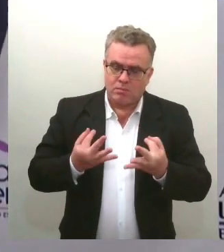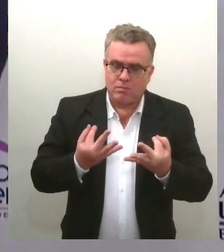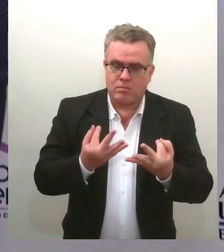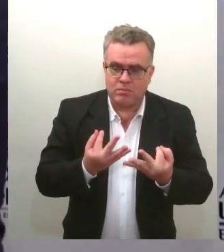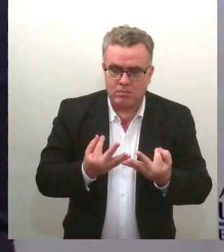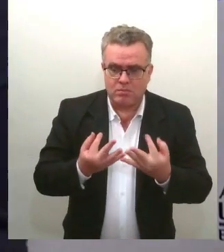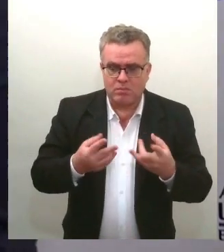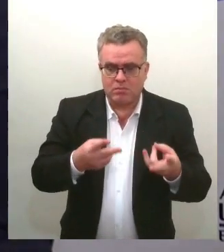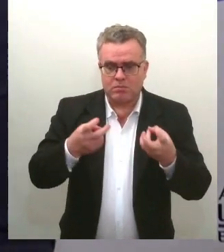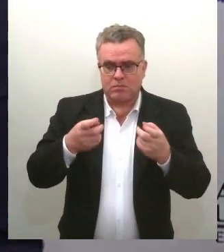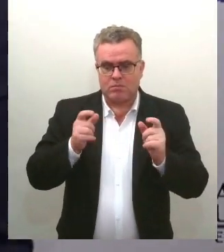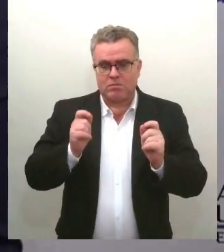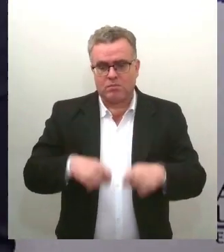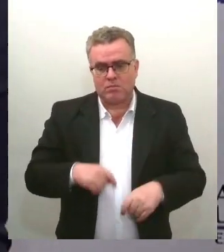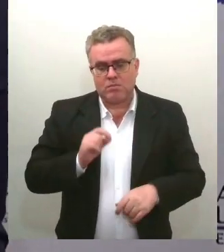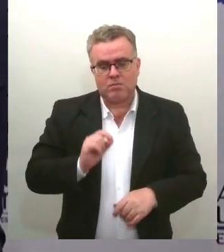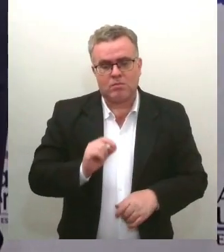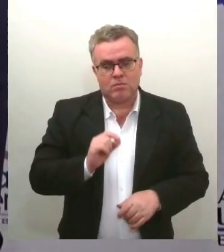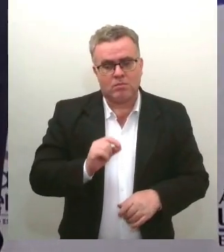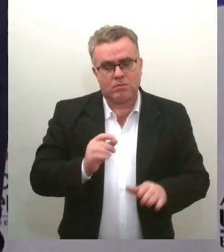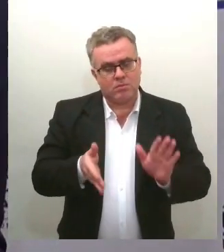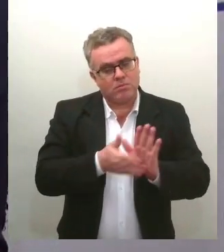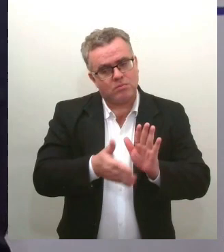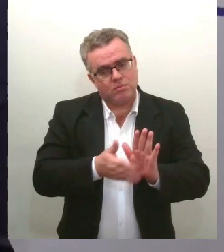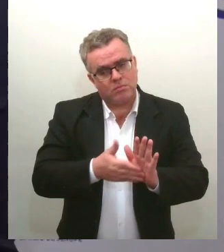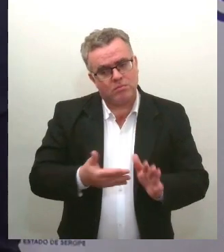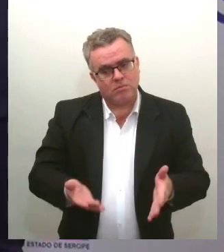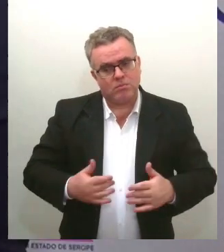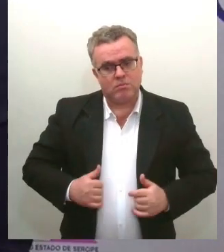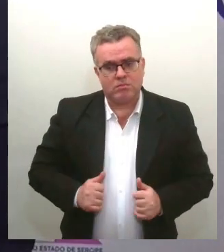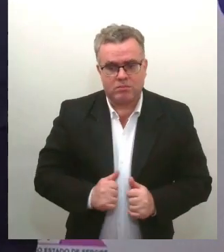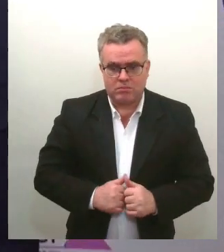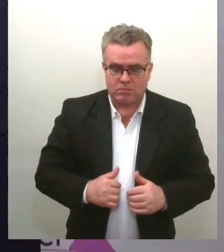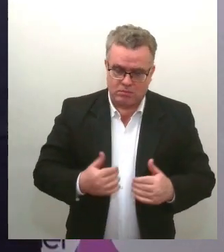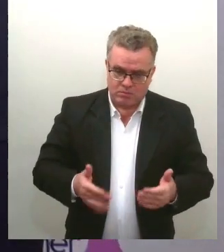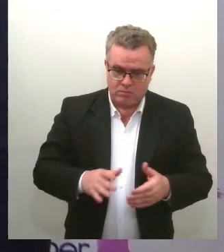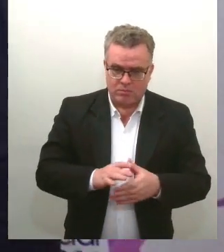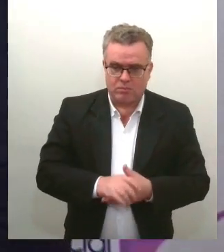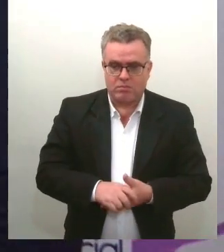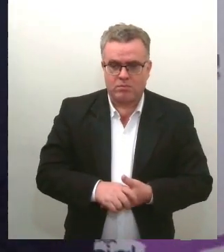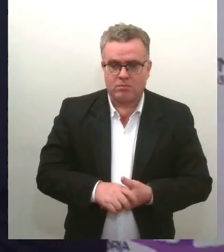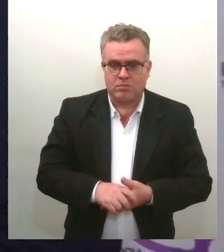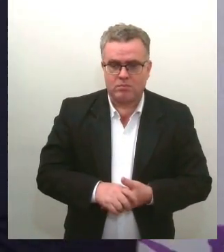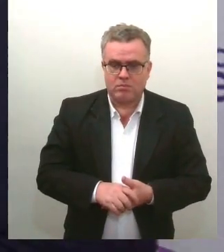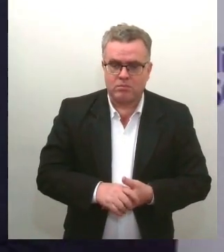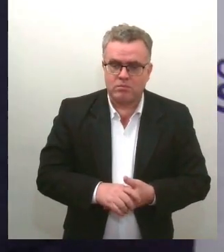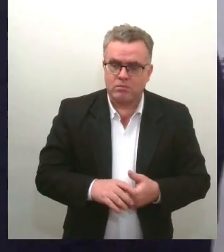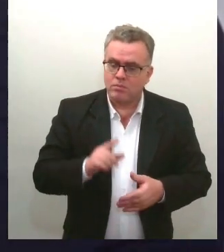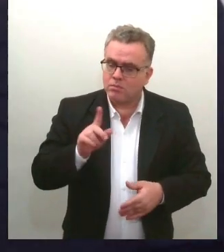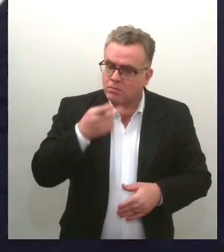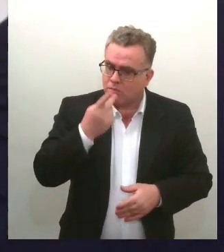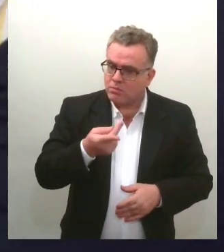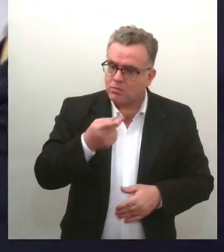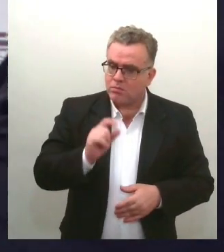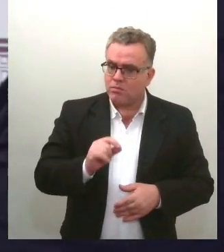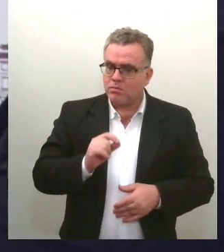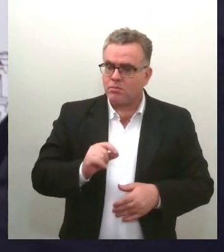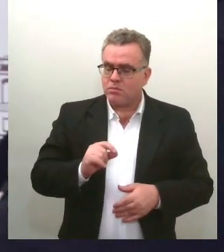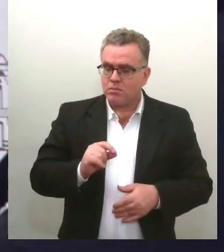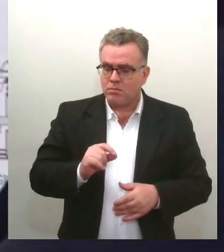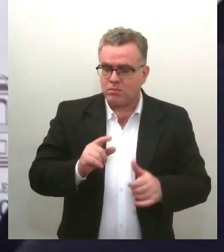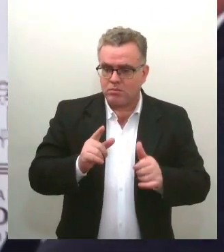proposição? Veja, nós tivemos, como você bem disse, o primeiro protocolo do cannabis para